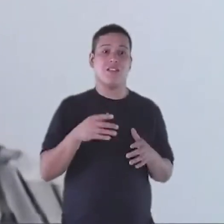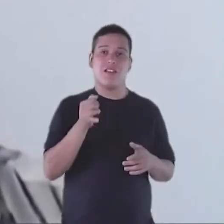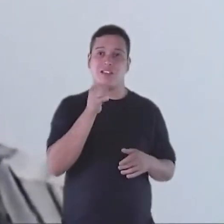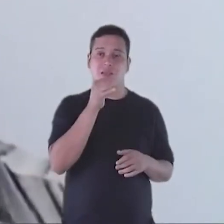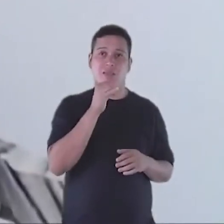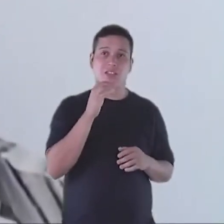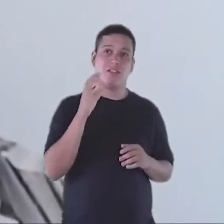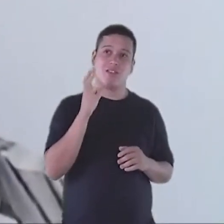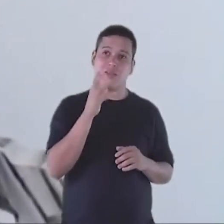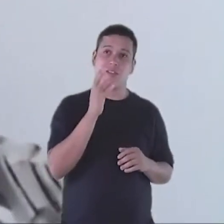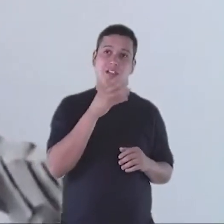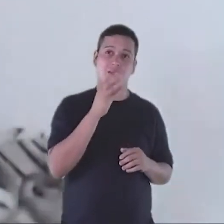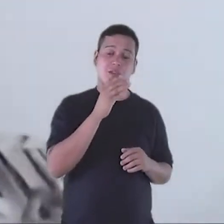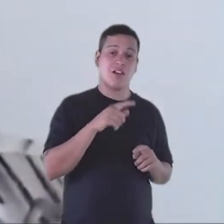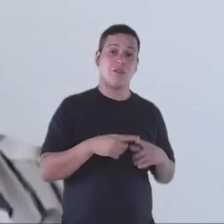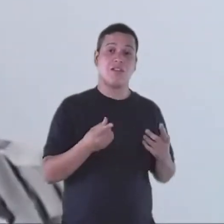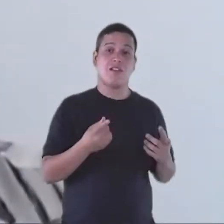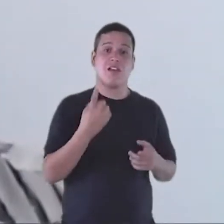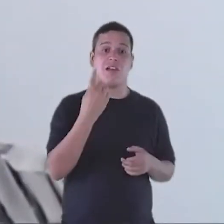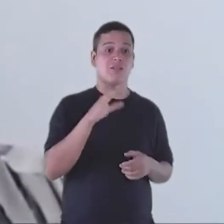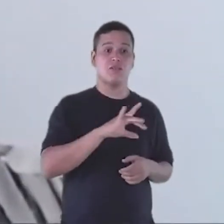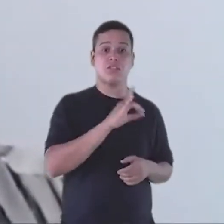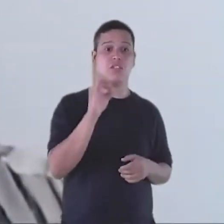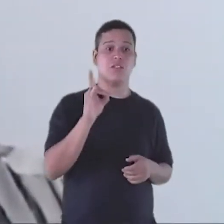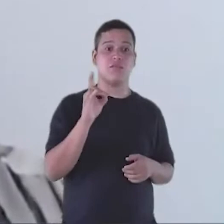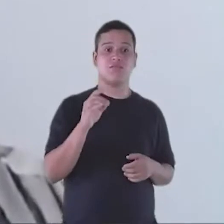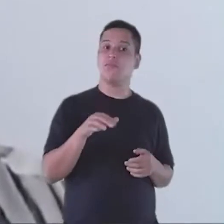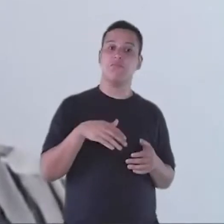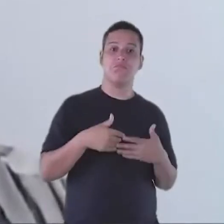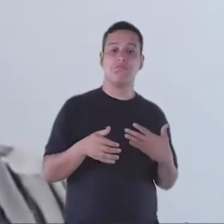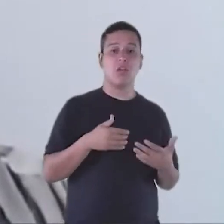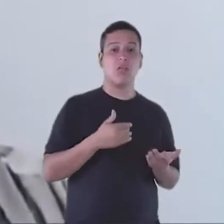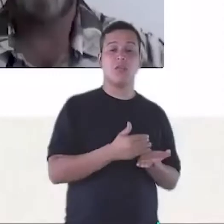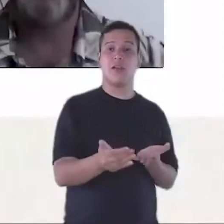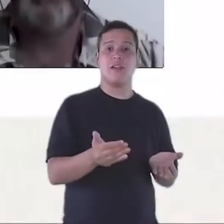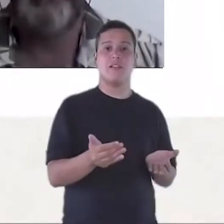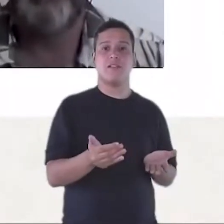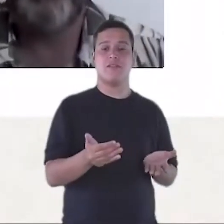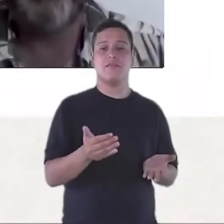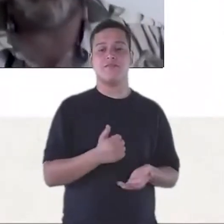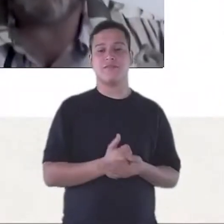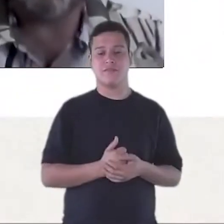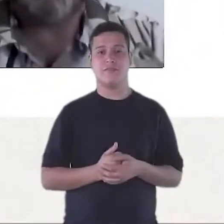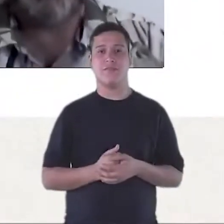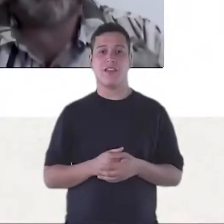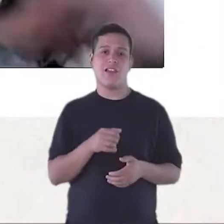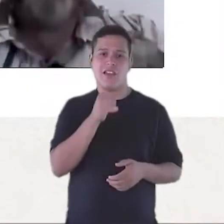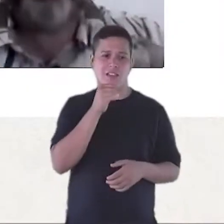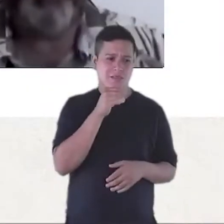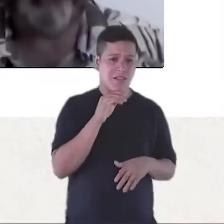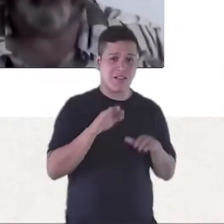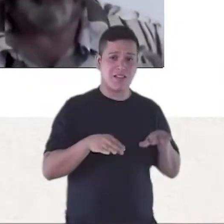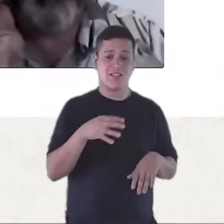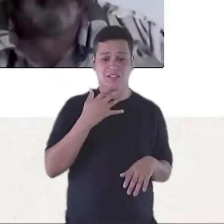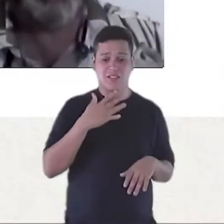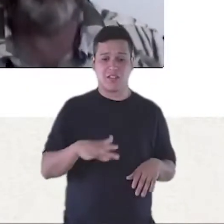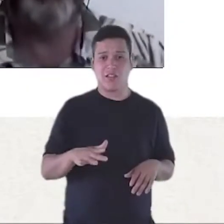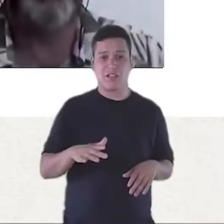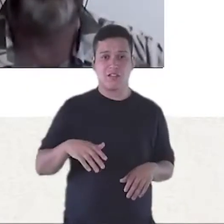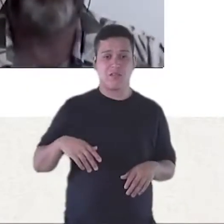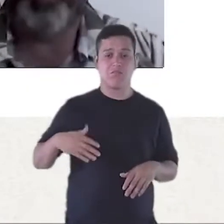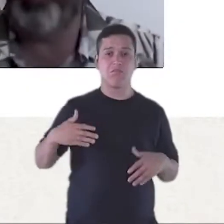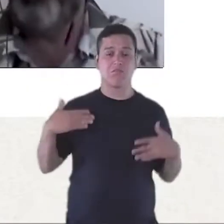está no supermercado e começa a ler É assim mesmo. tudo. Súbito,